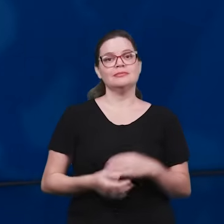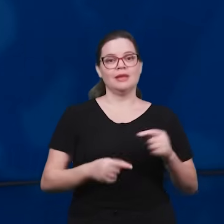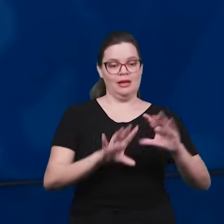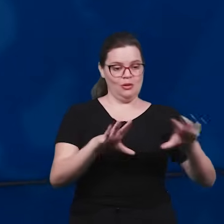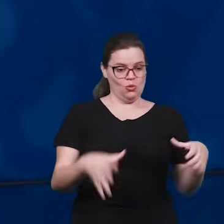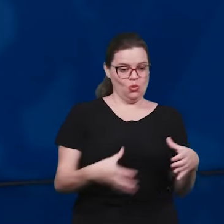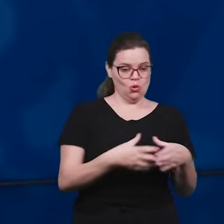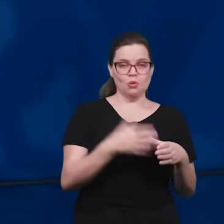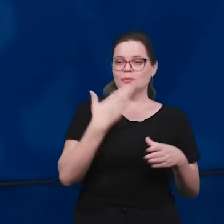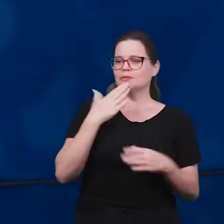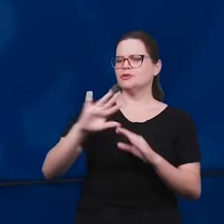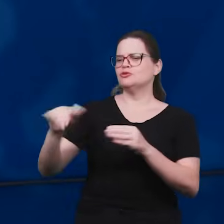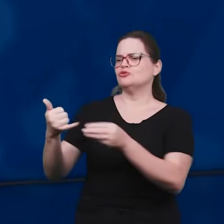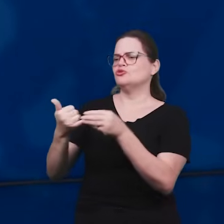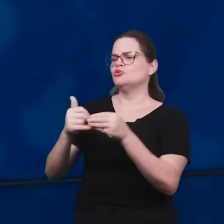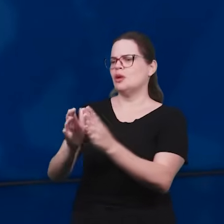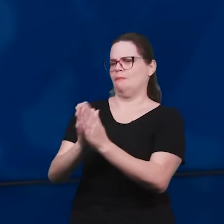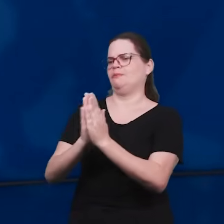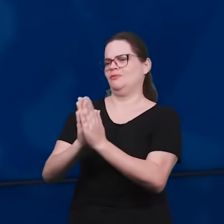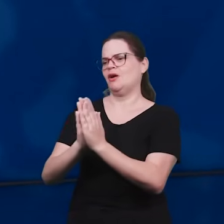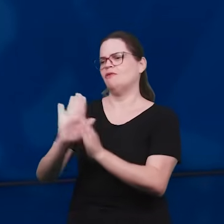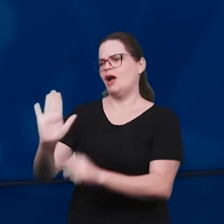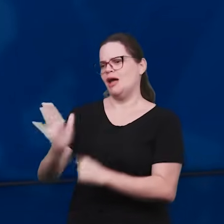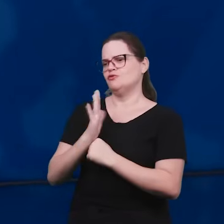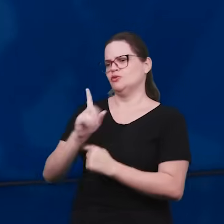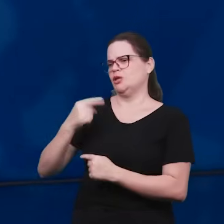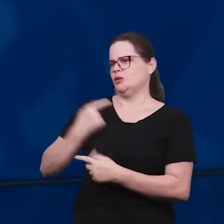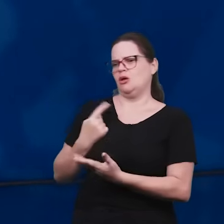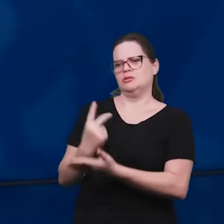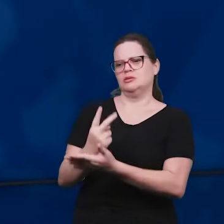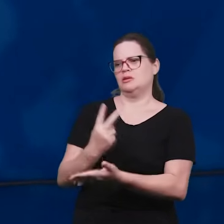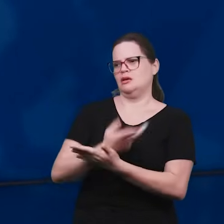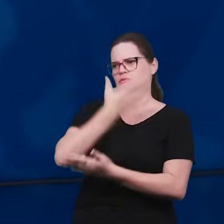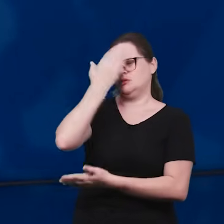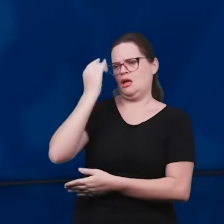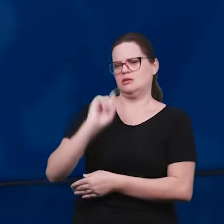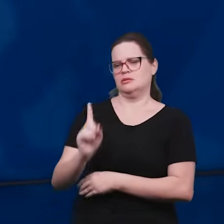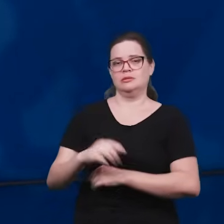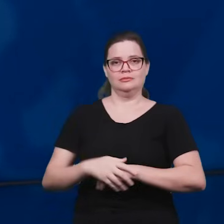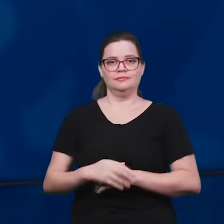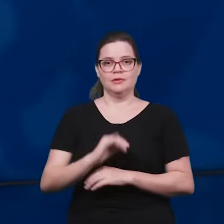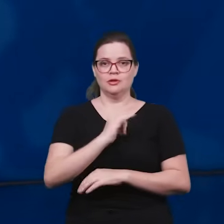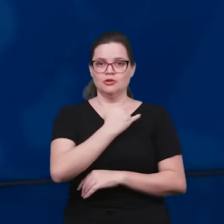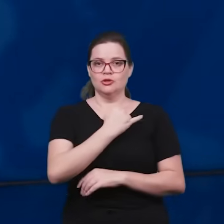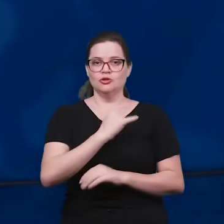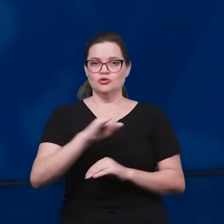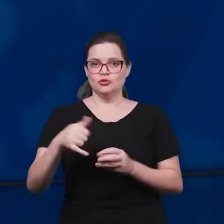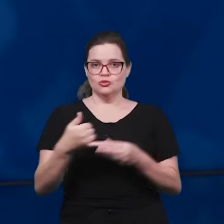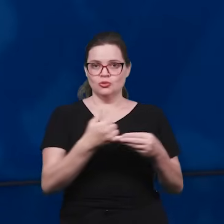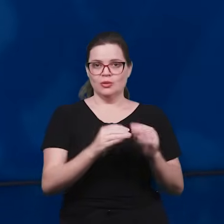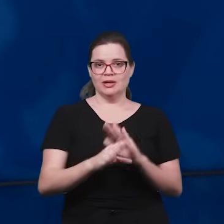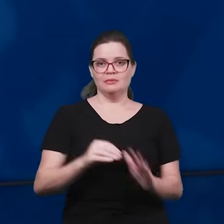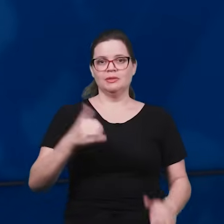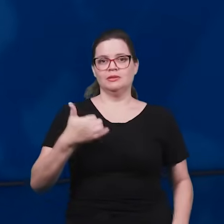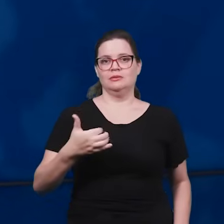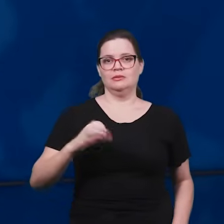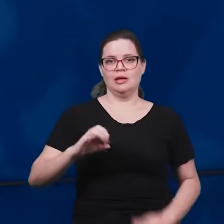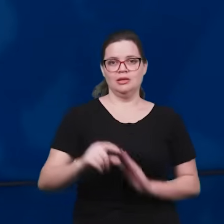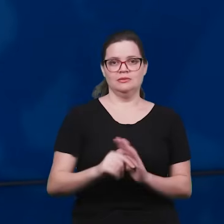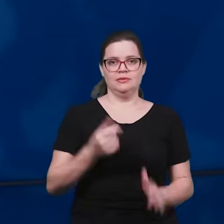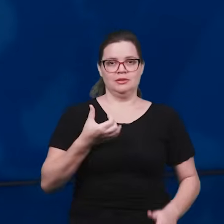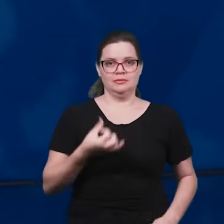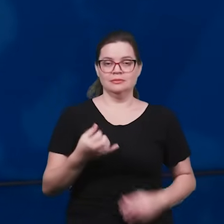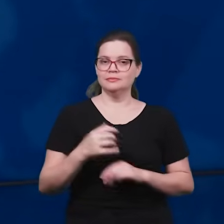mãos salvadoras não fossem retiradas deles. Josué capítulo 10, versículo 6. A saída